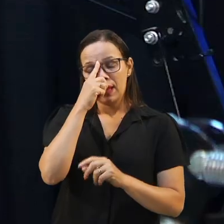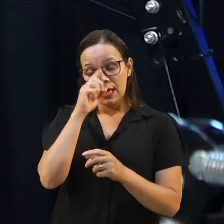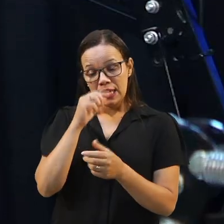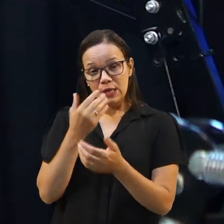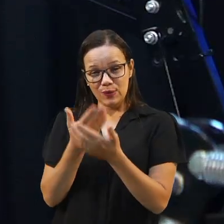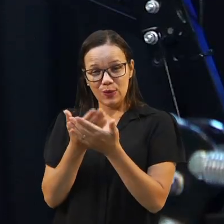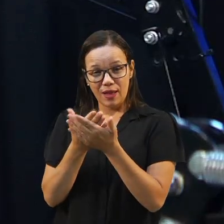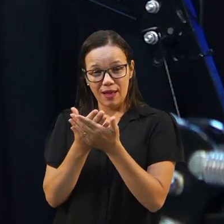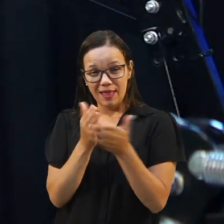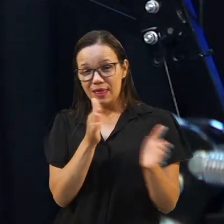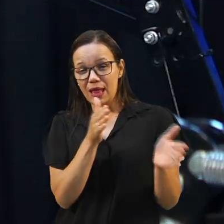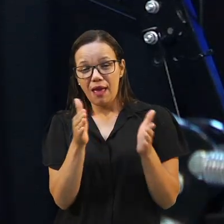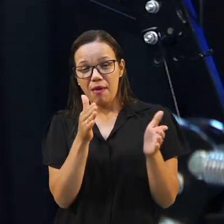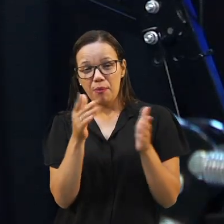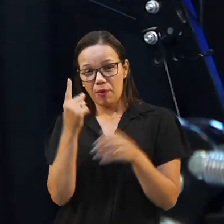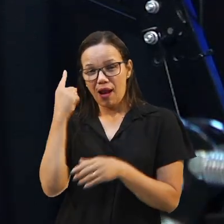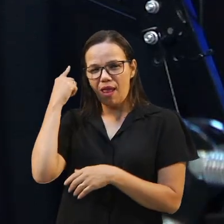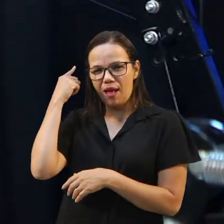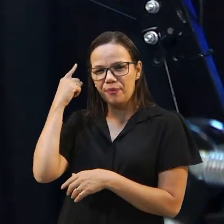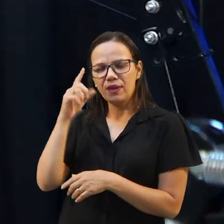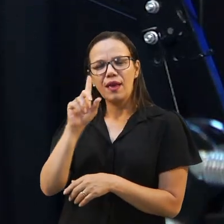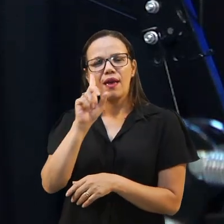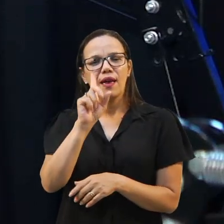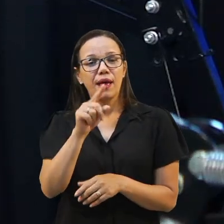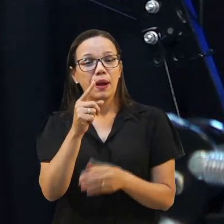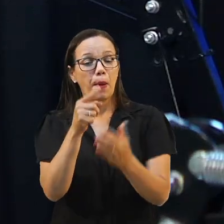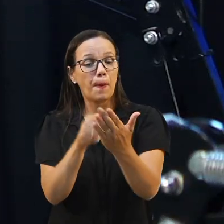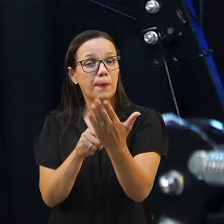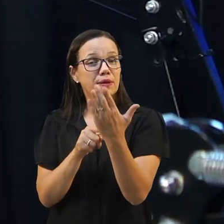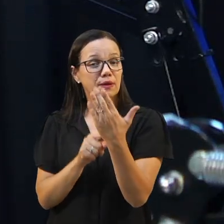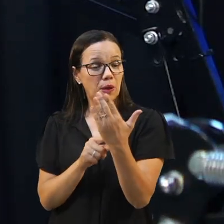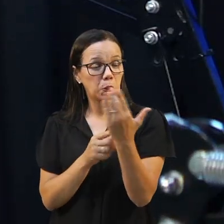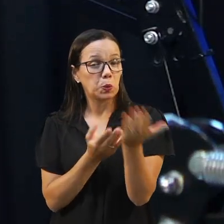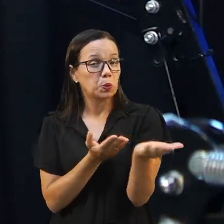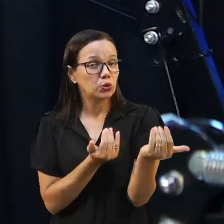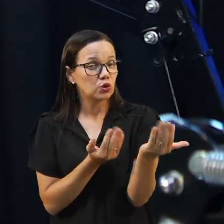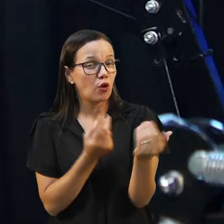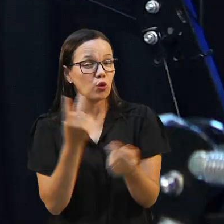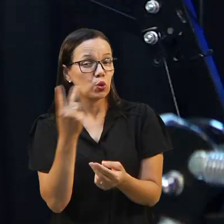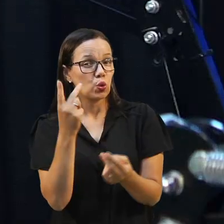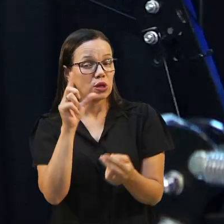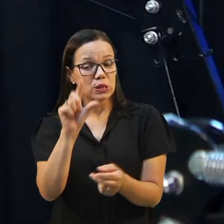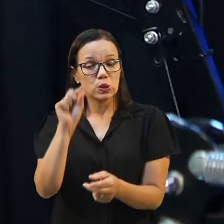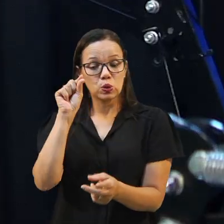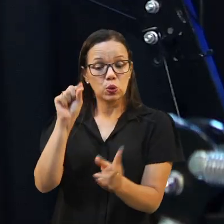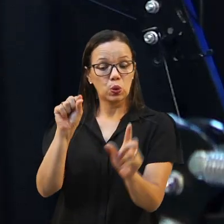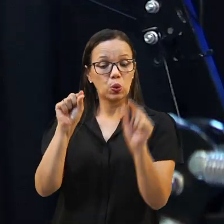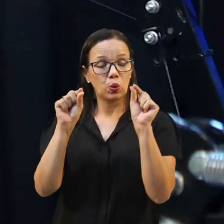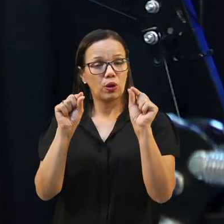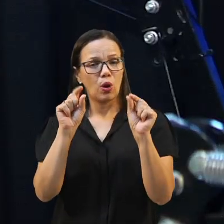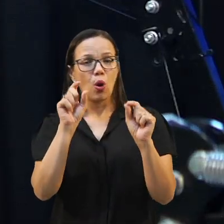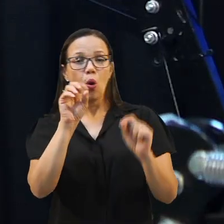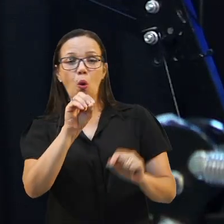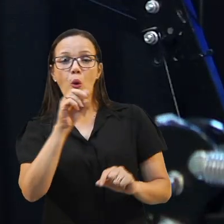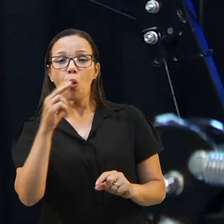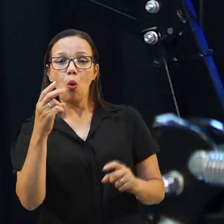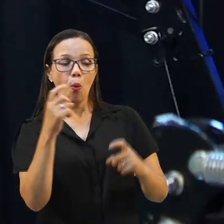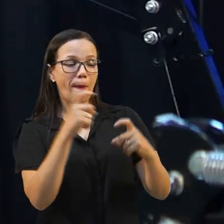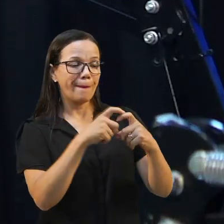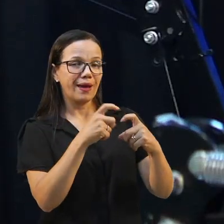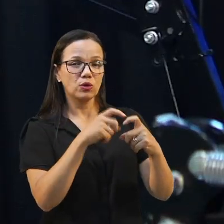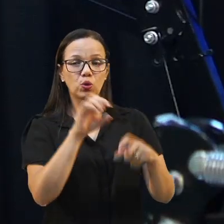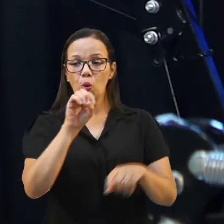eu, naquela época, era apresentado para o jovem duas opções, ou ser médico ou ser